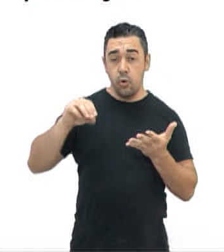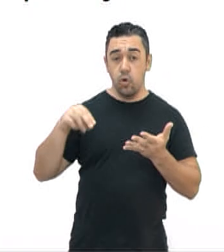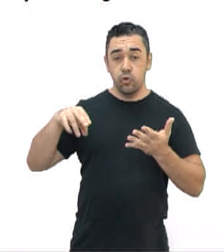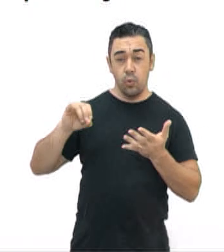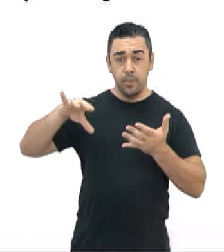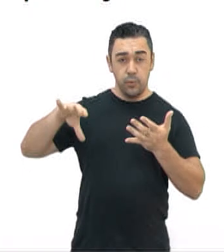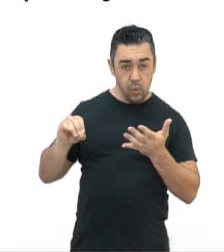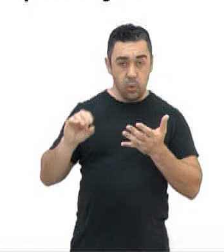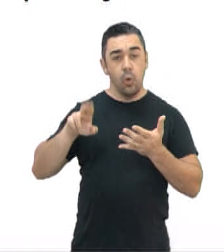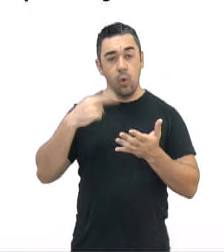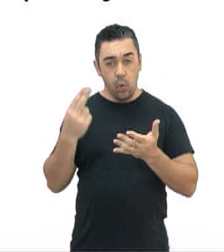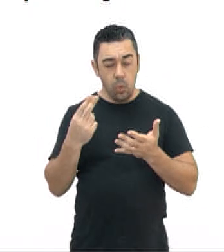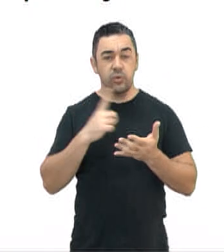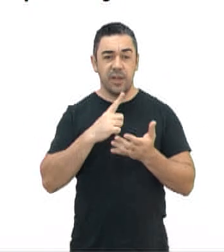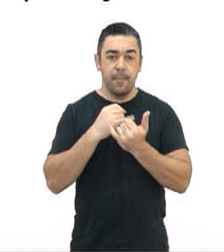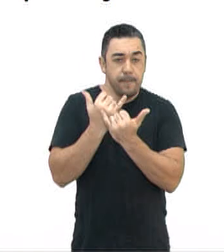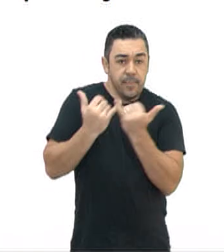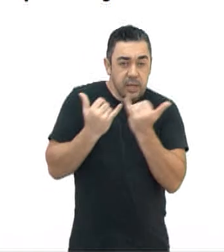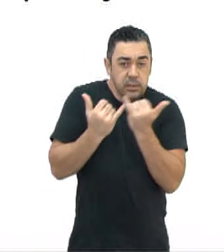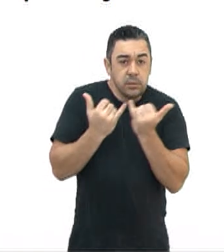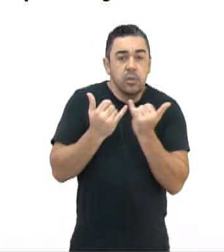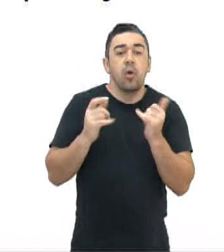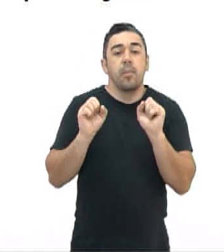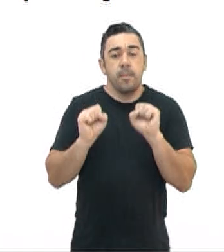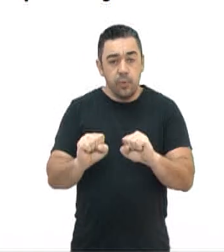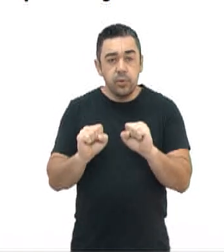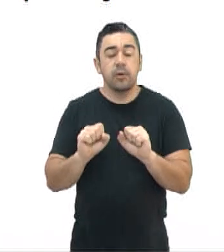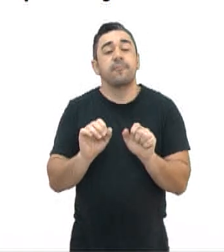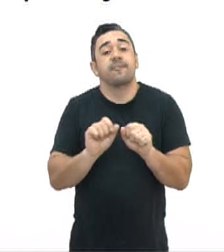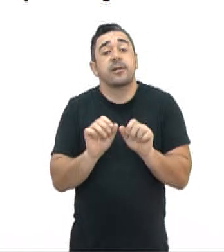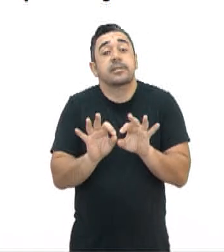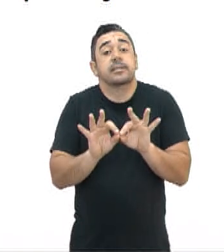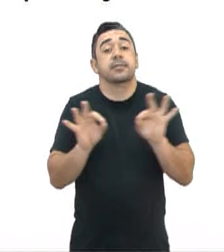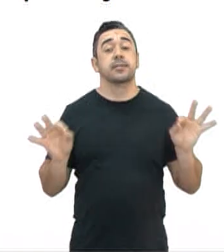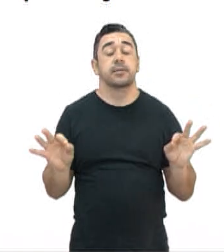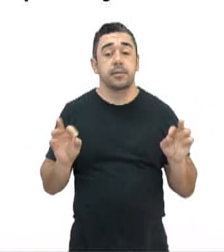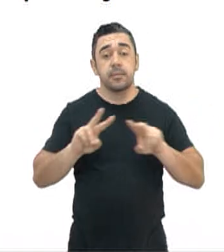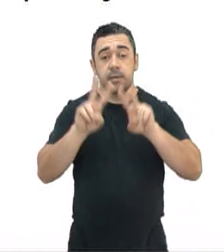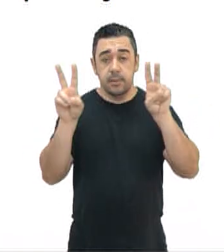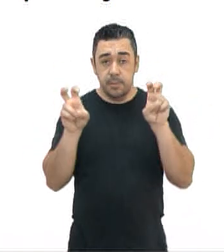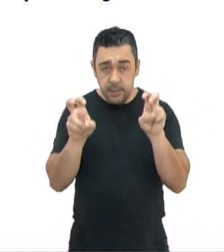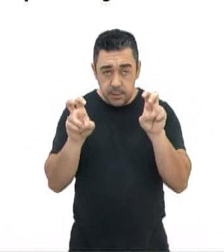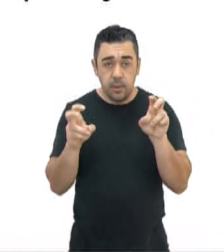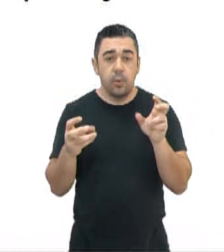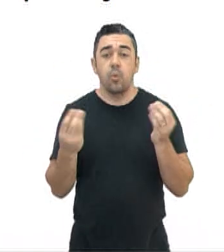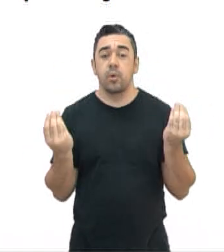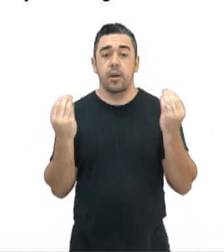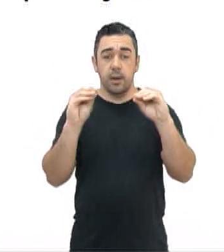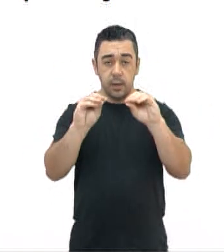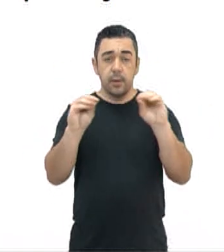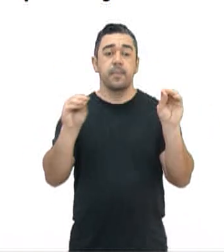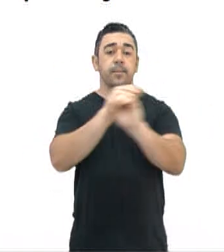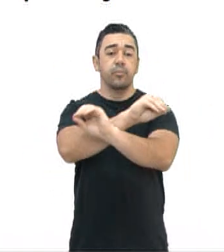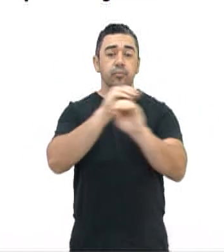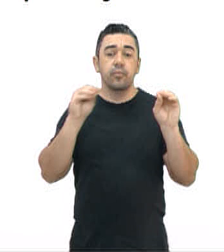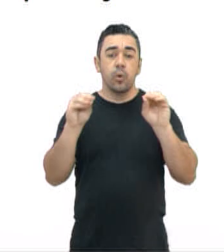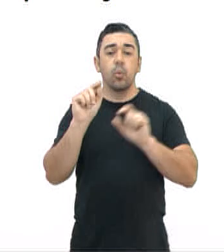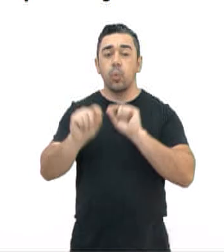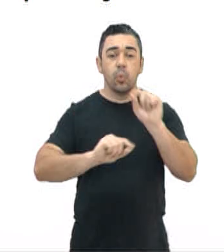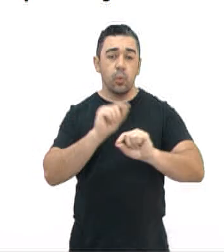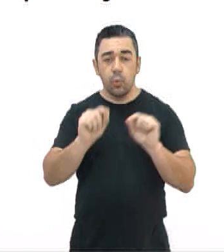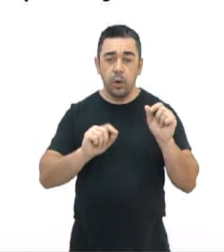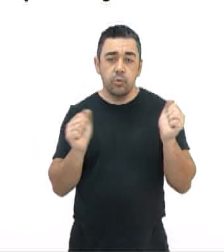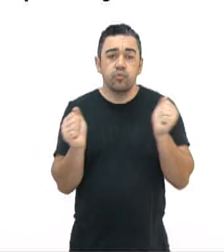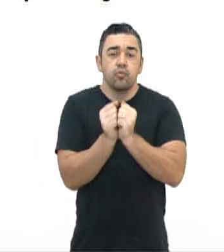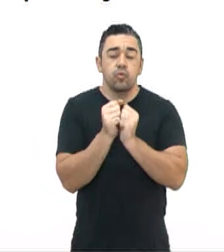ou termos são semelhantes, podemos tornar mais simples a expressão, adicionando algebricamente o